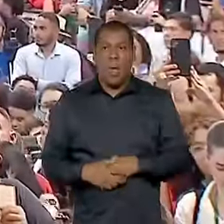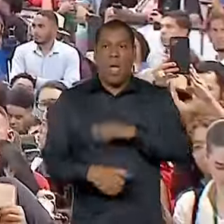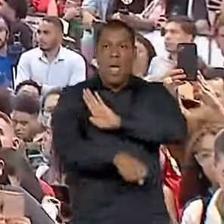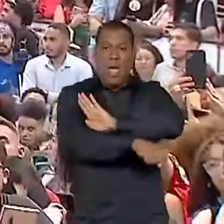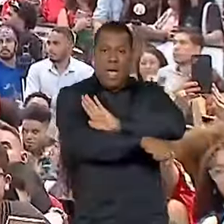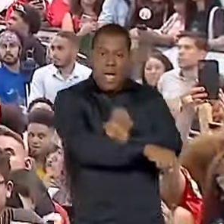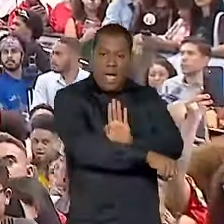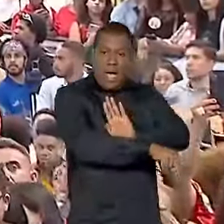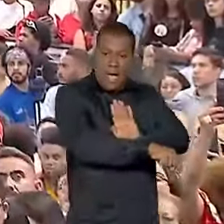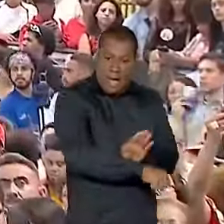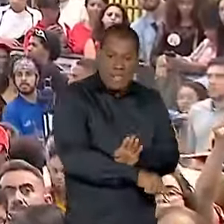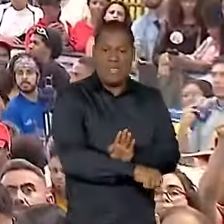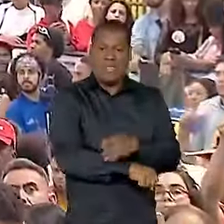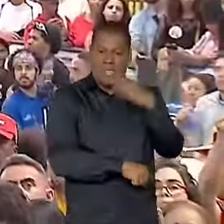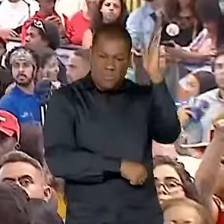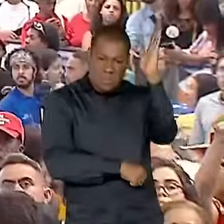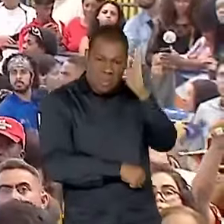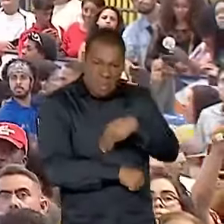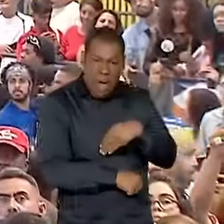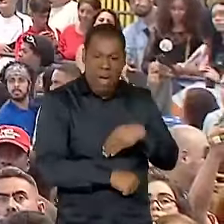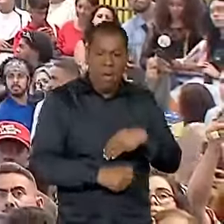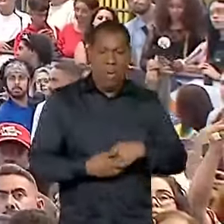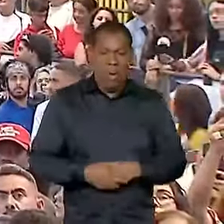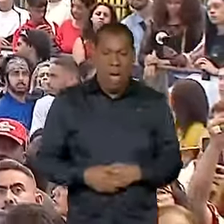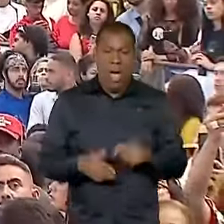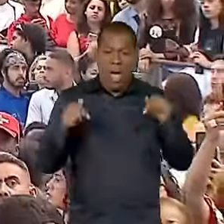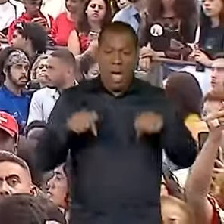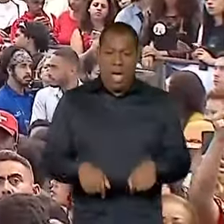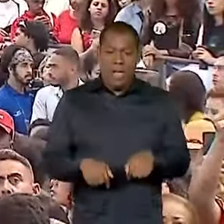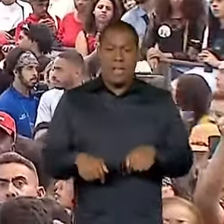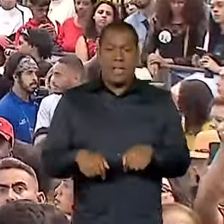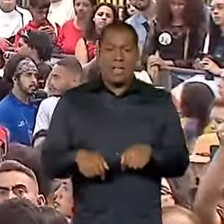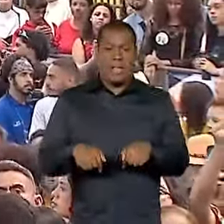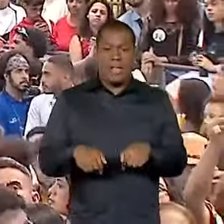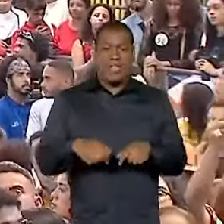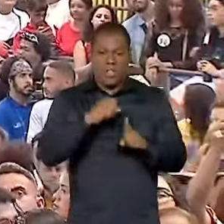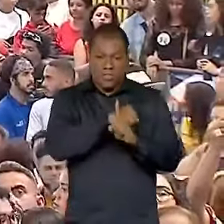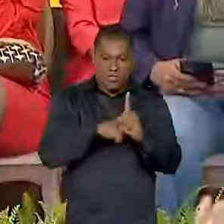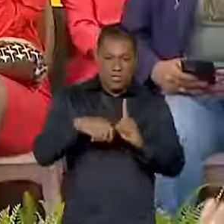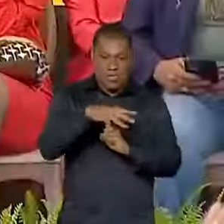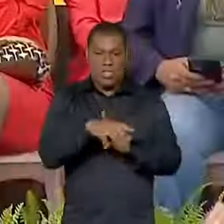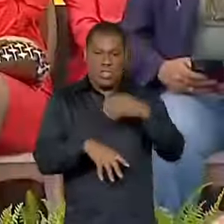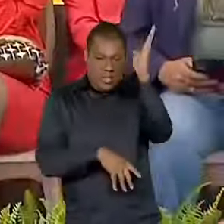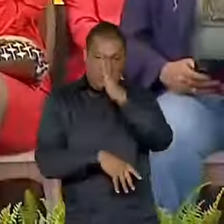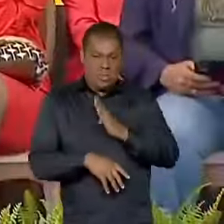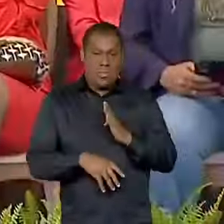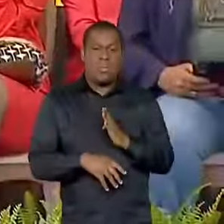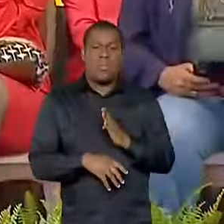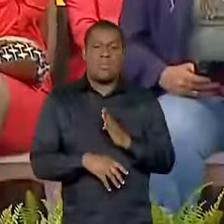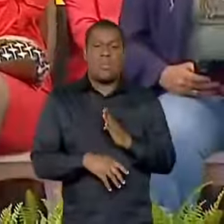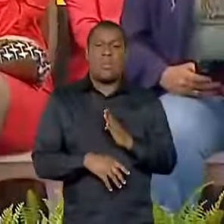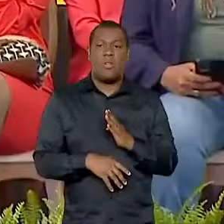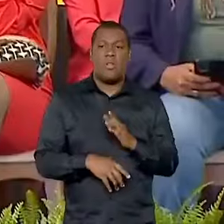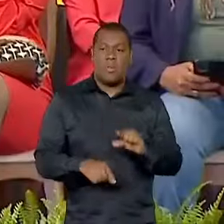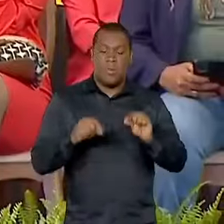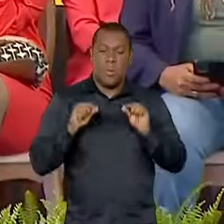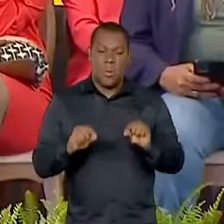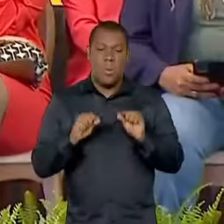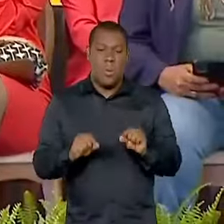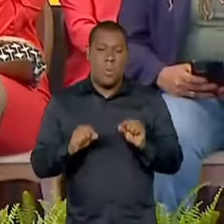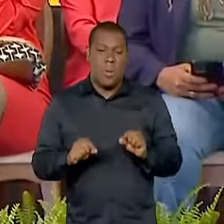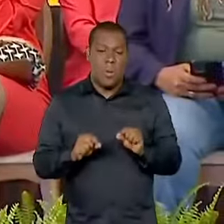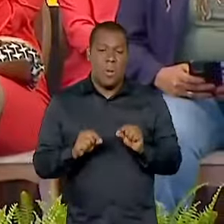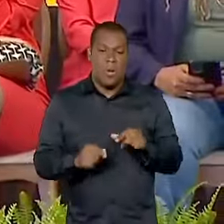suas consequências perversas, que nossa sociedade resiste tanto a reconhecer, se revela todos os